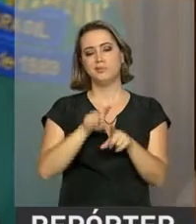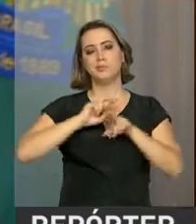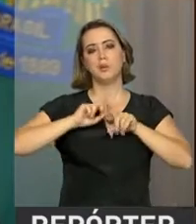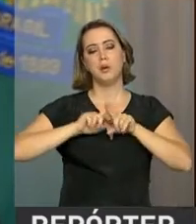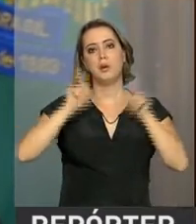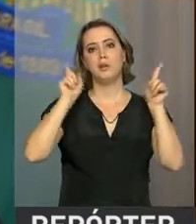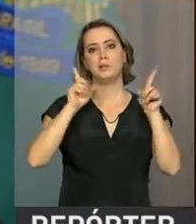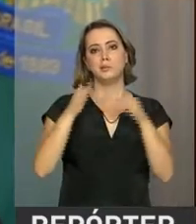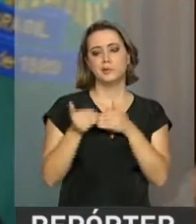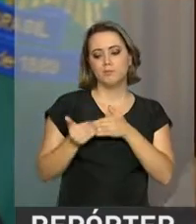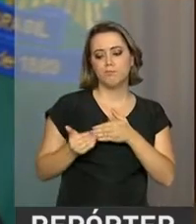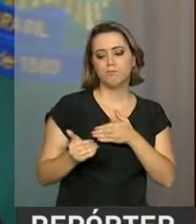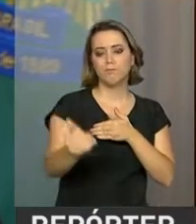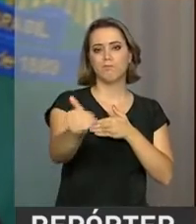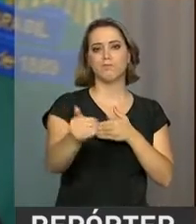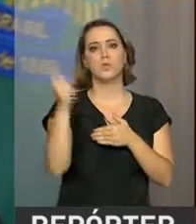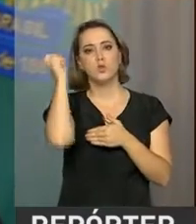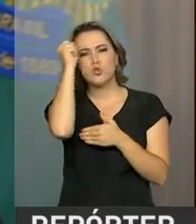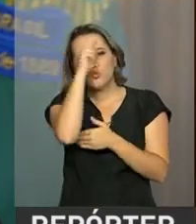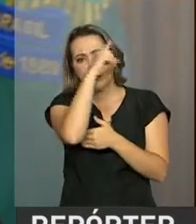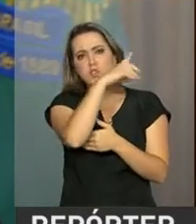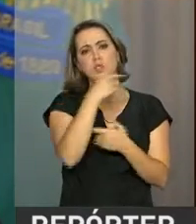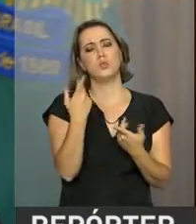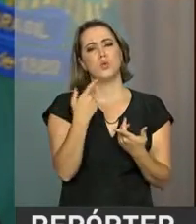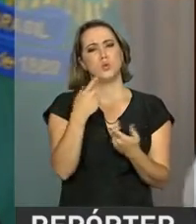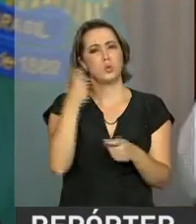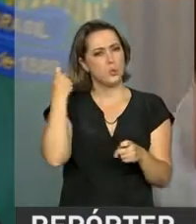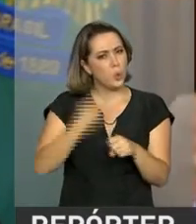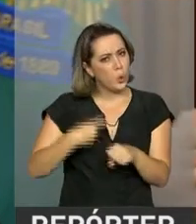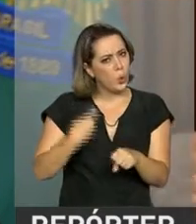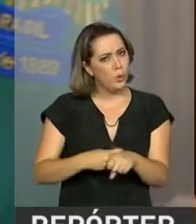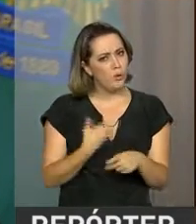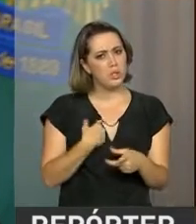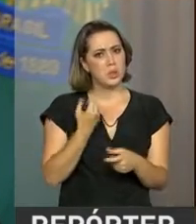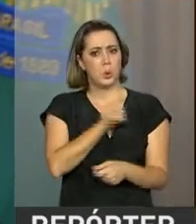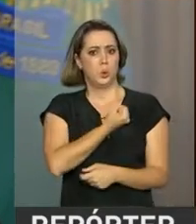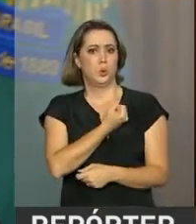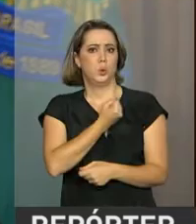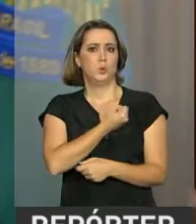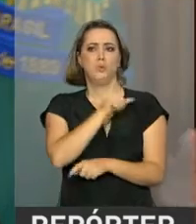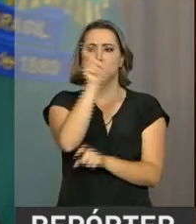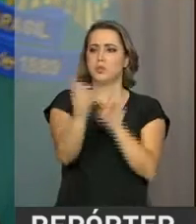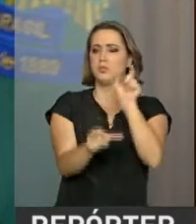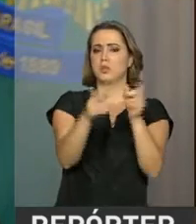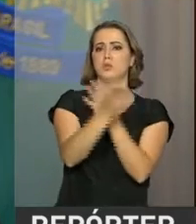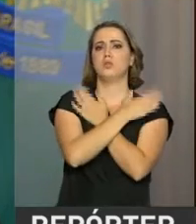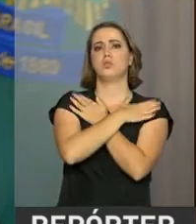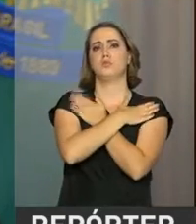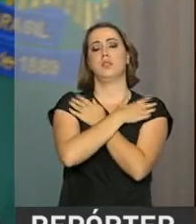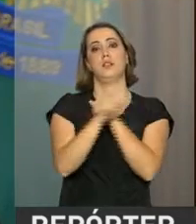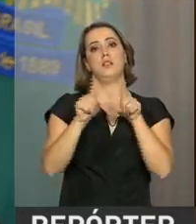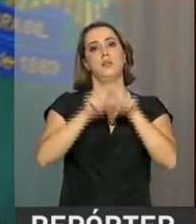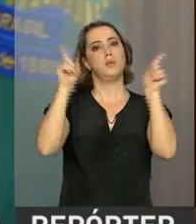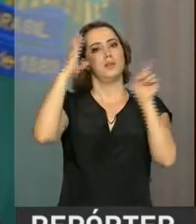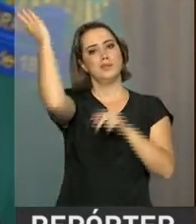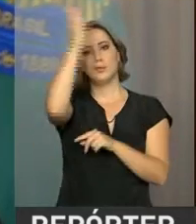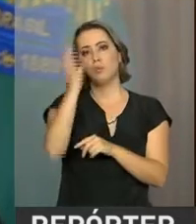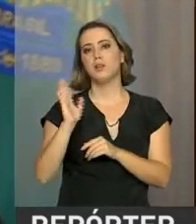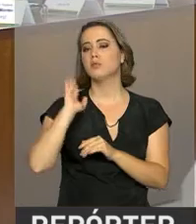longa e difícil leitura gerou esse número enorme de pagar para o brasil